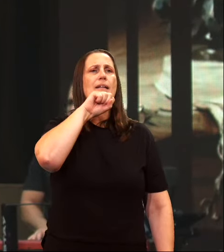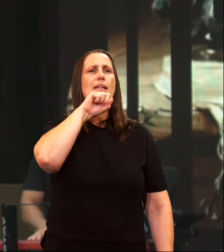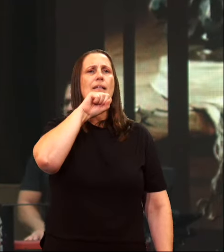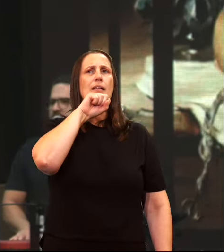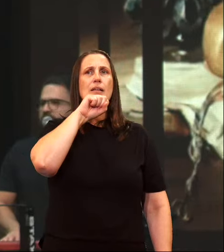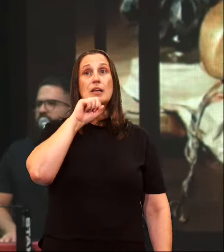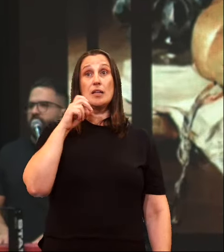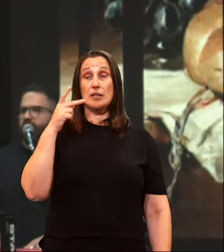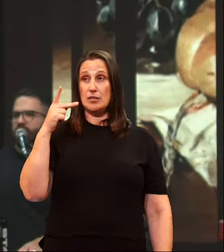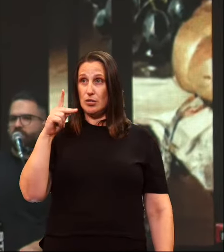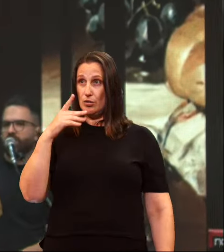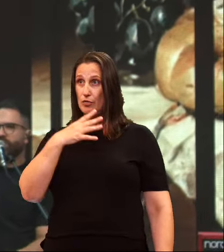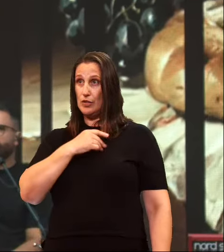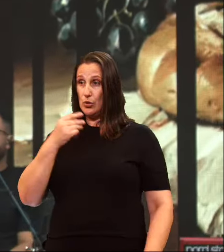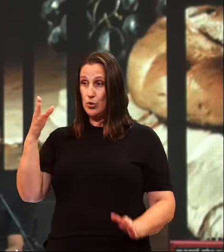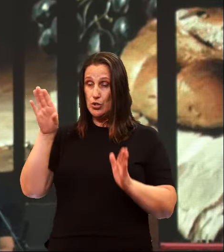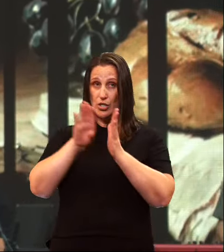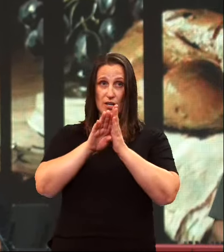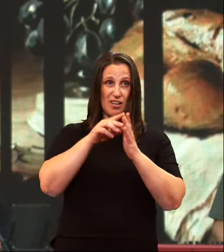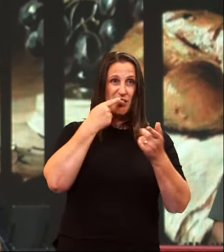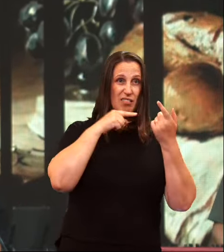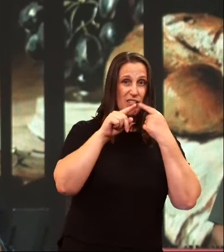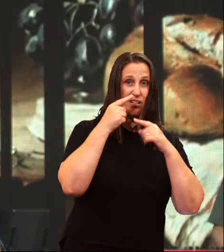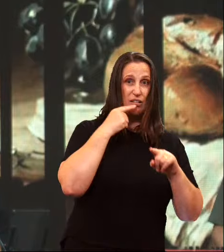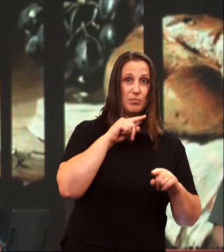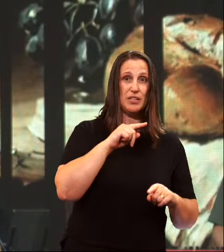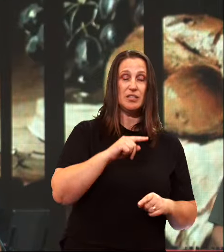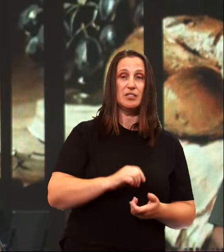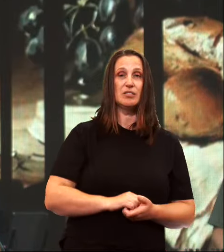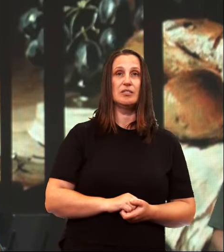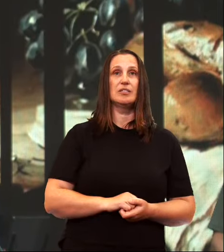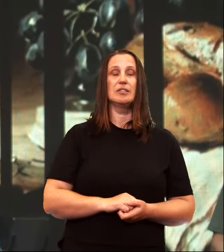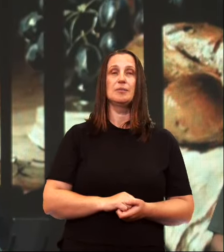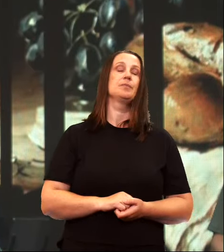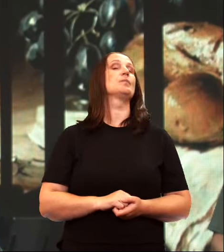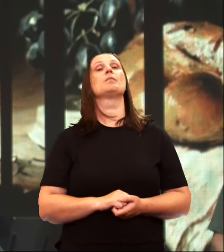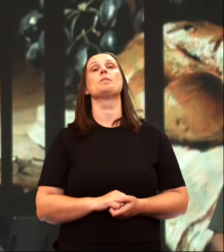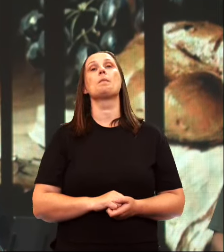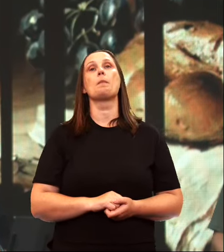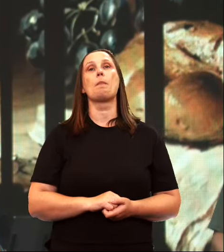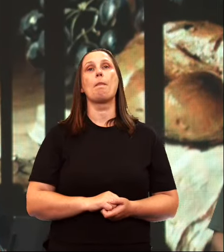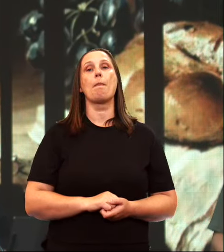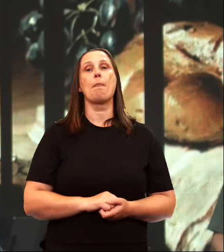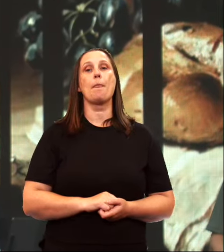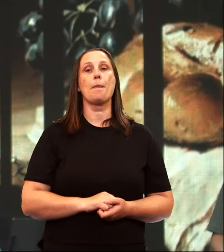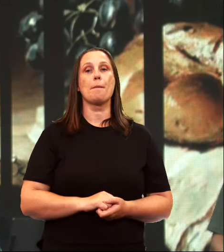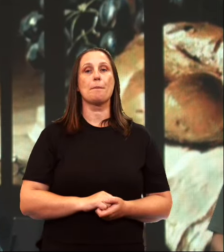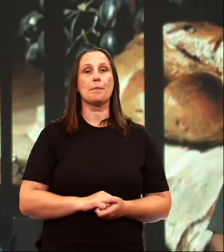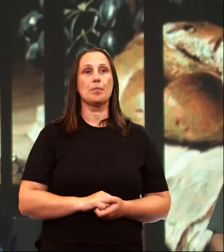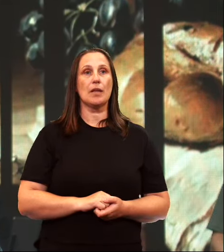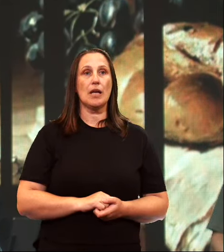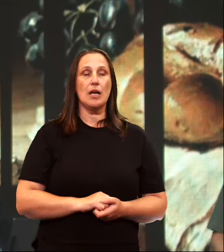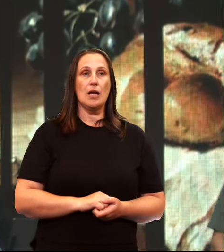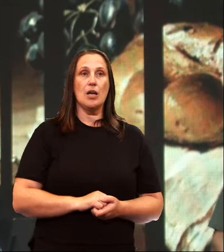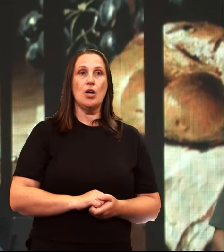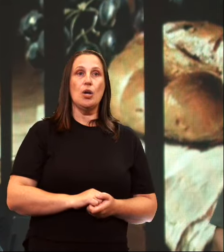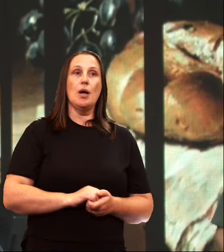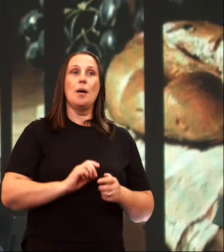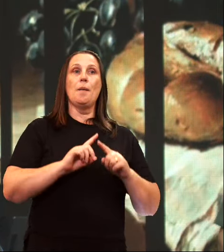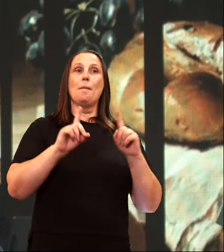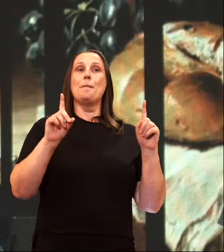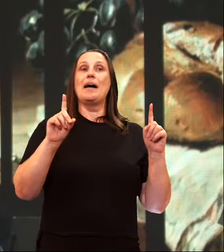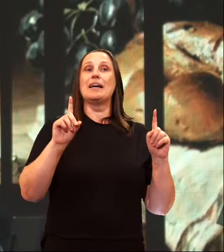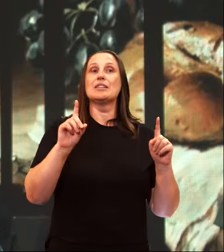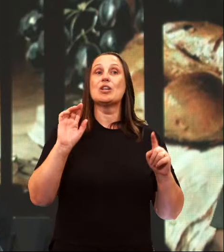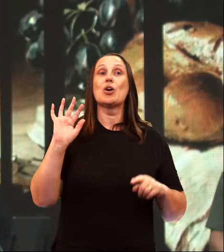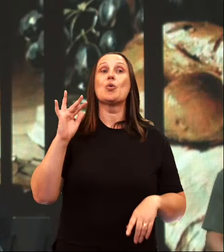Quando teu filho chega reclamando, você o atende às vezes. Mas quando um filho obediente te pede